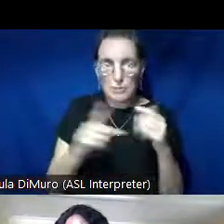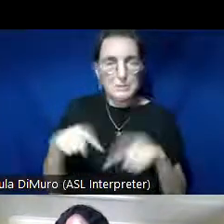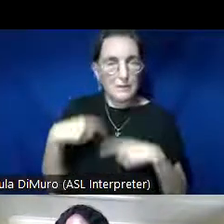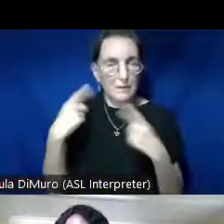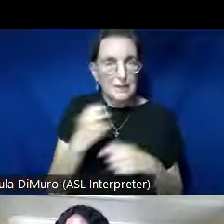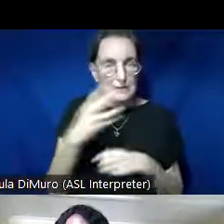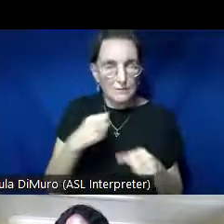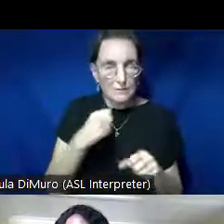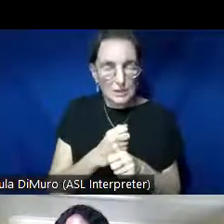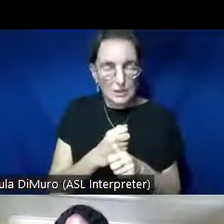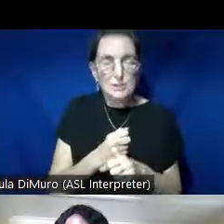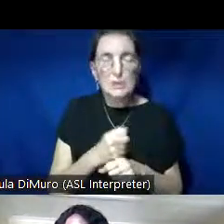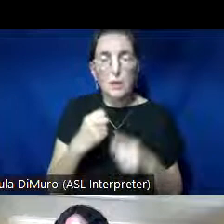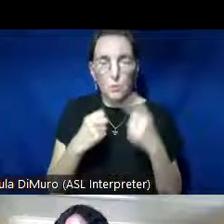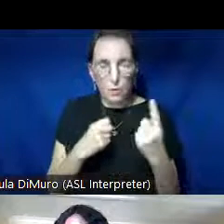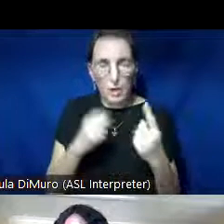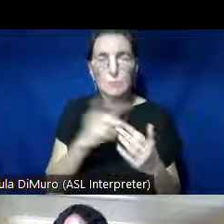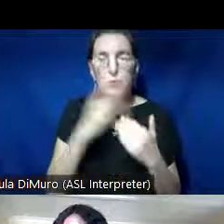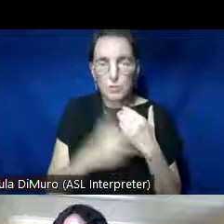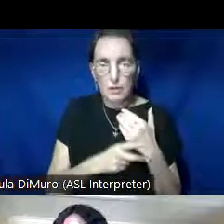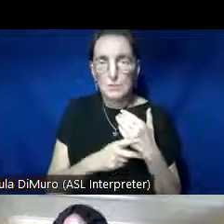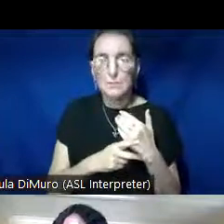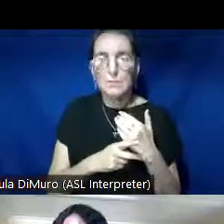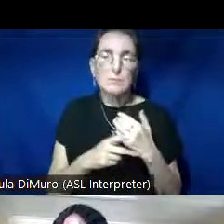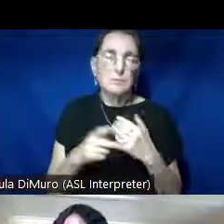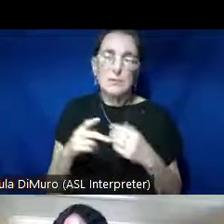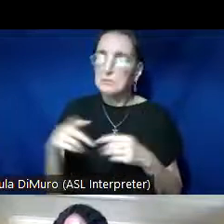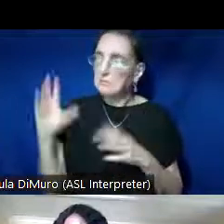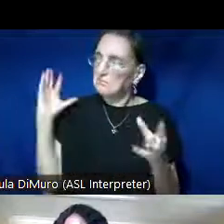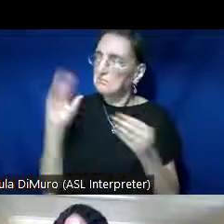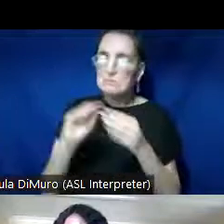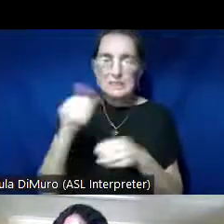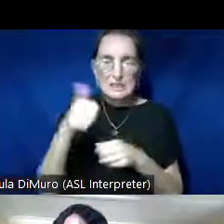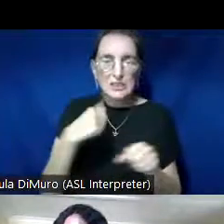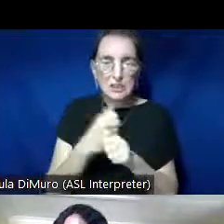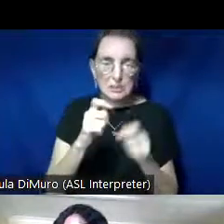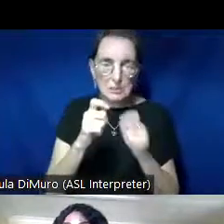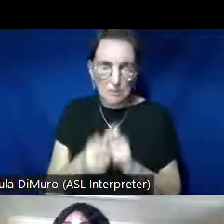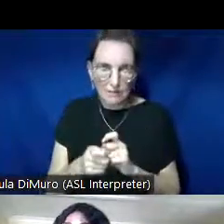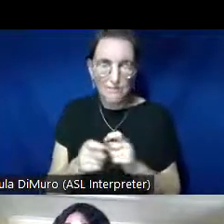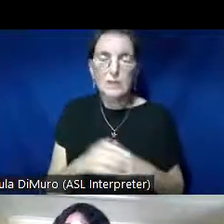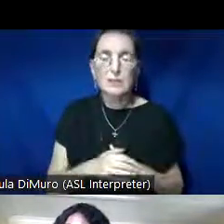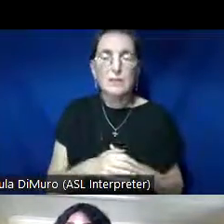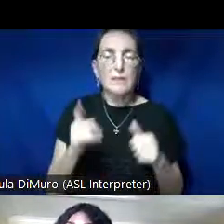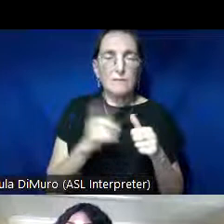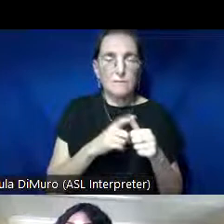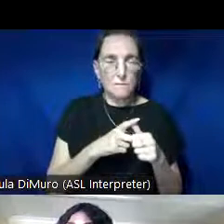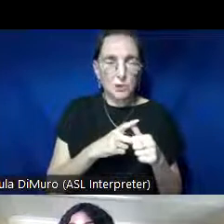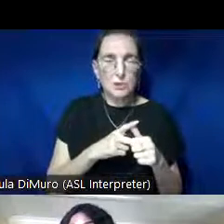programa nos últimos anos e um programa que tem se implementado nos